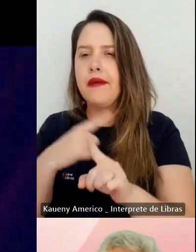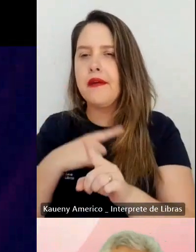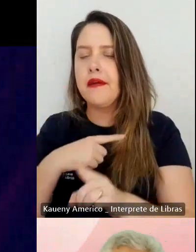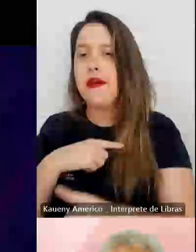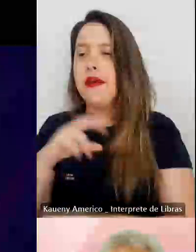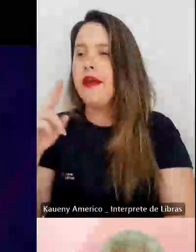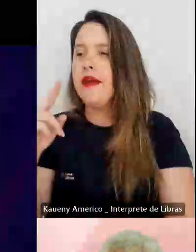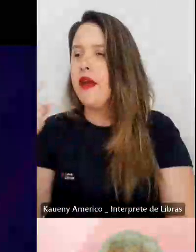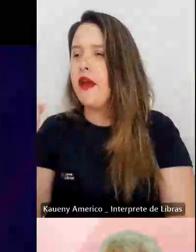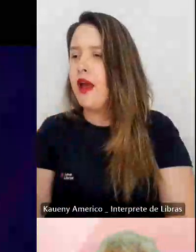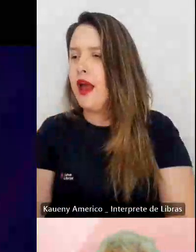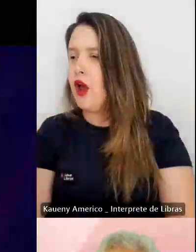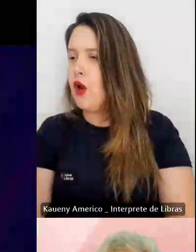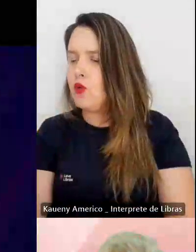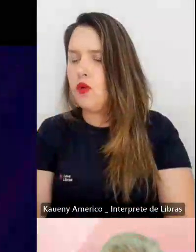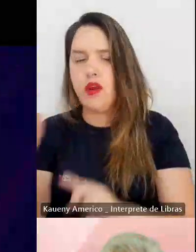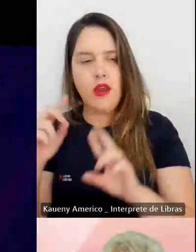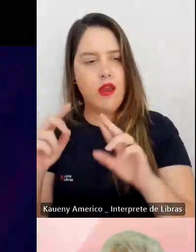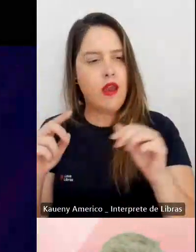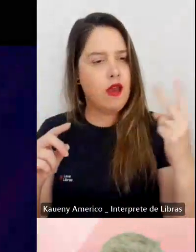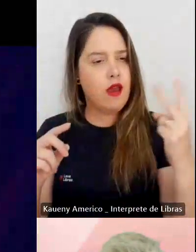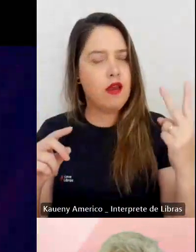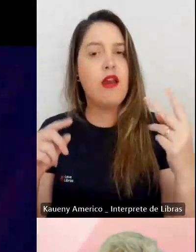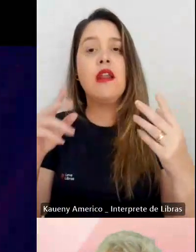quer dizer que você vai ter